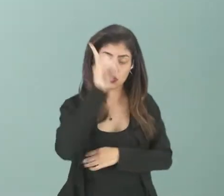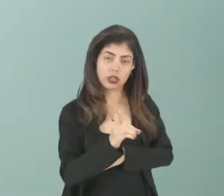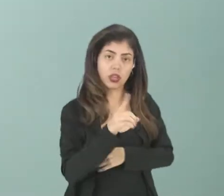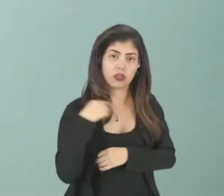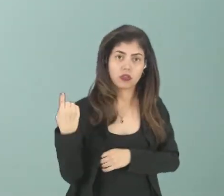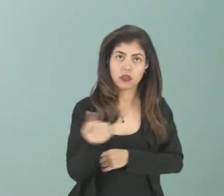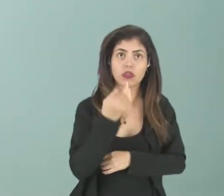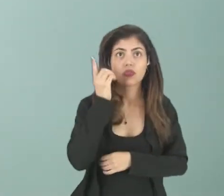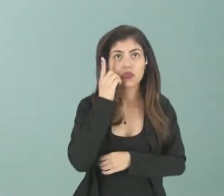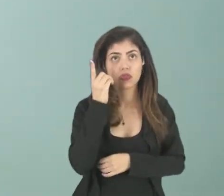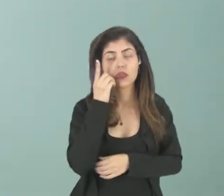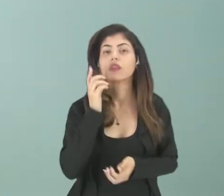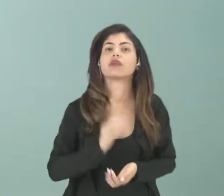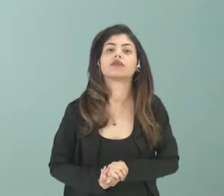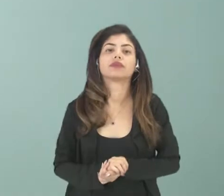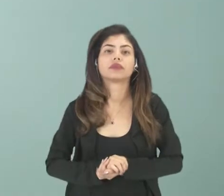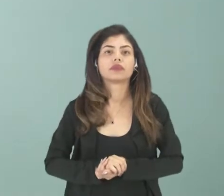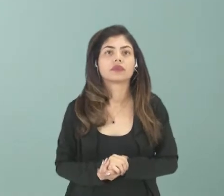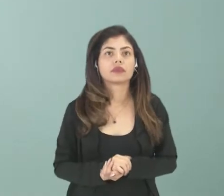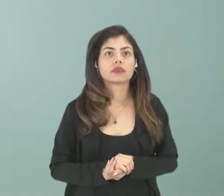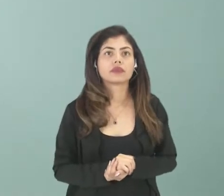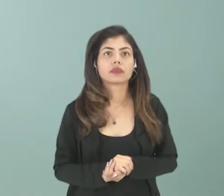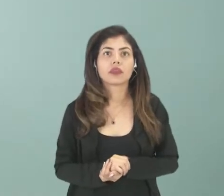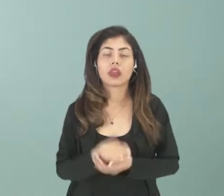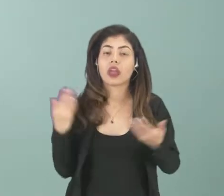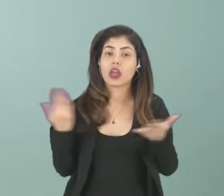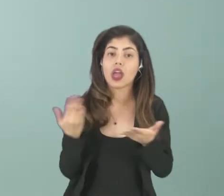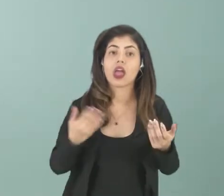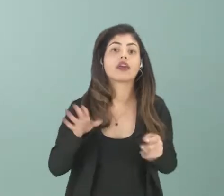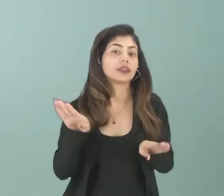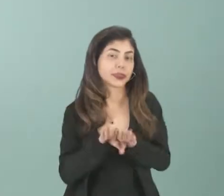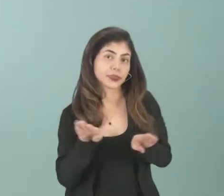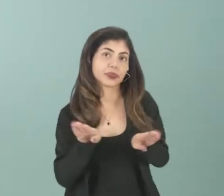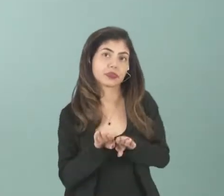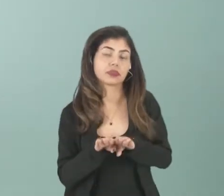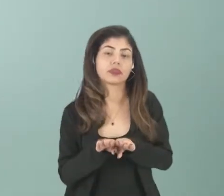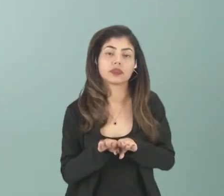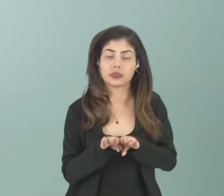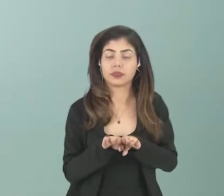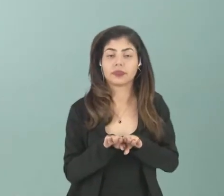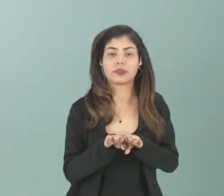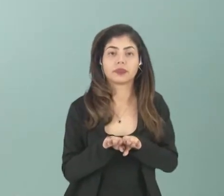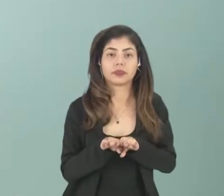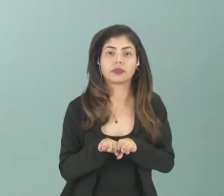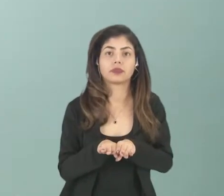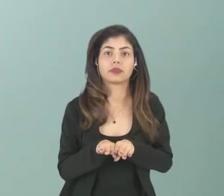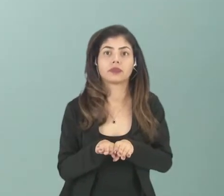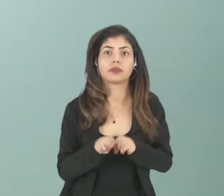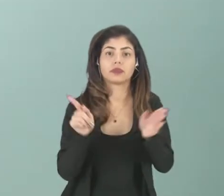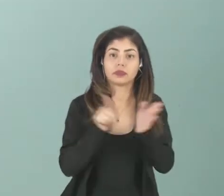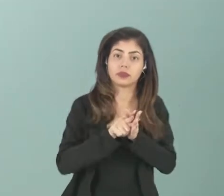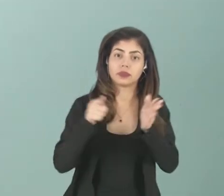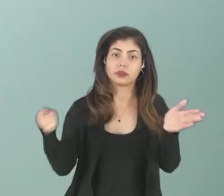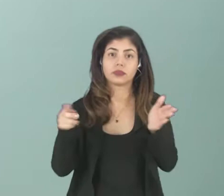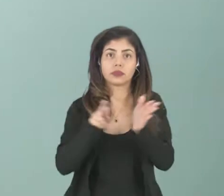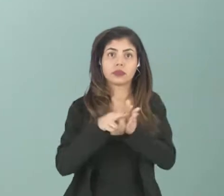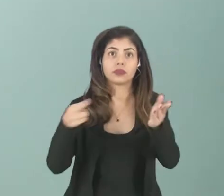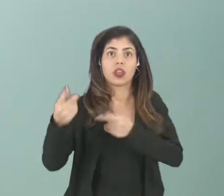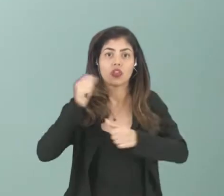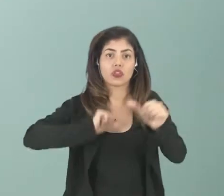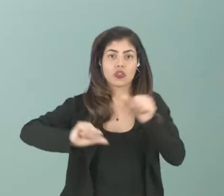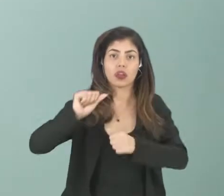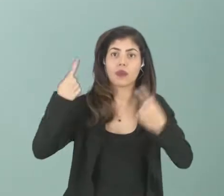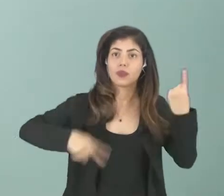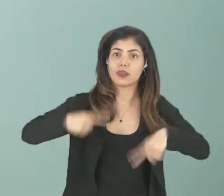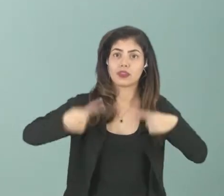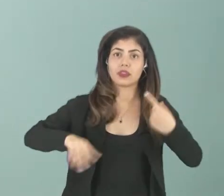humanos no nosso dia a dia, no nosso cotidiano. Um tema muito recente, né, que está nos noticiários, mudanças políticas, né,